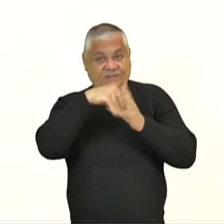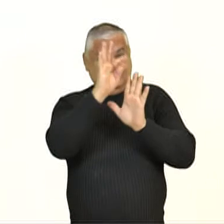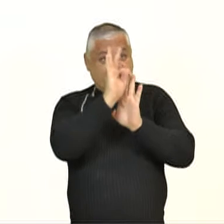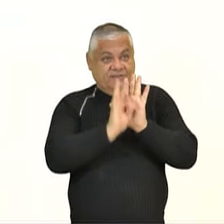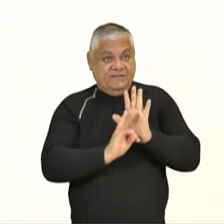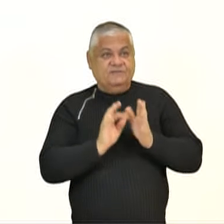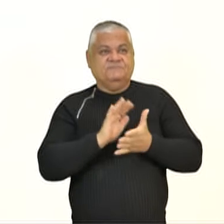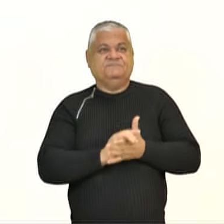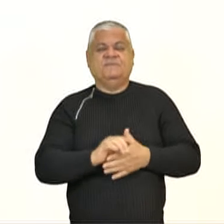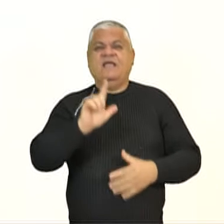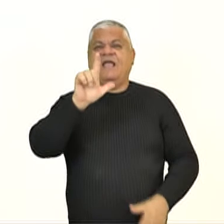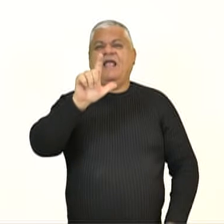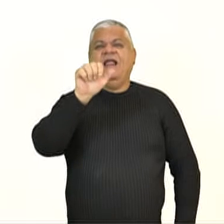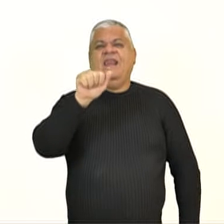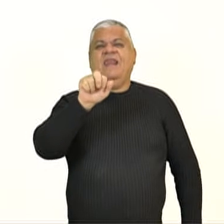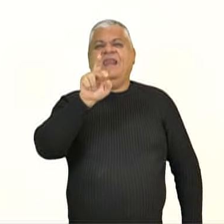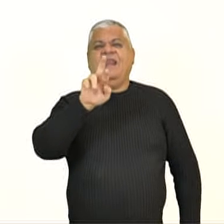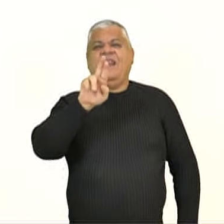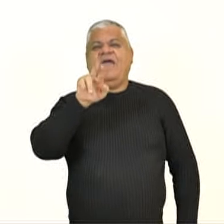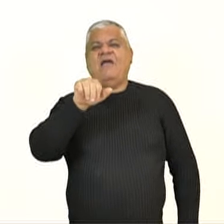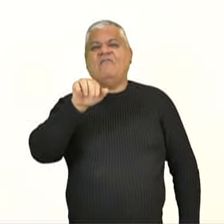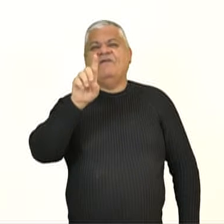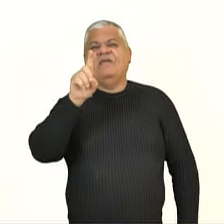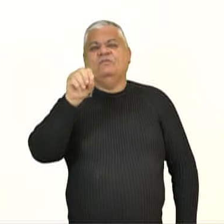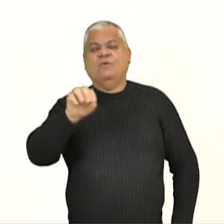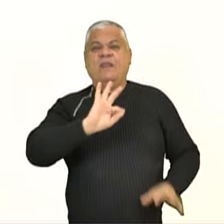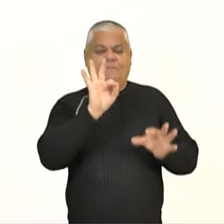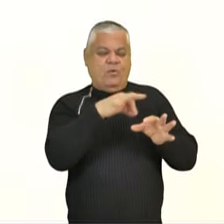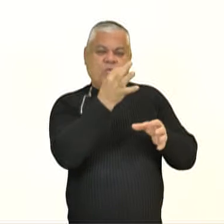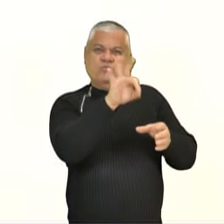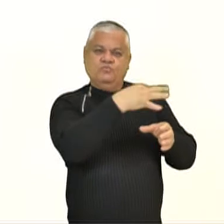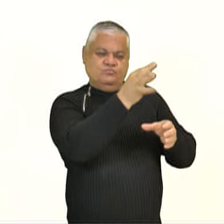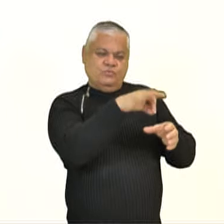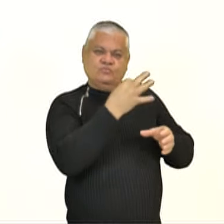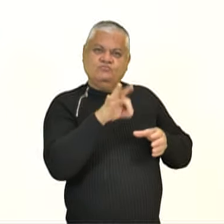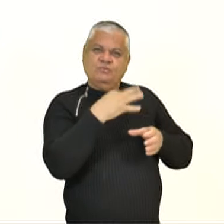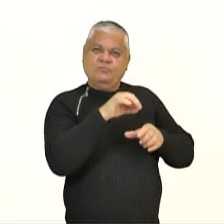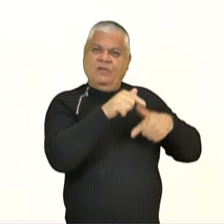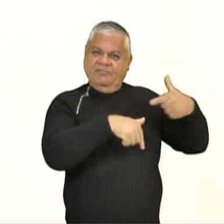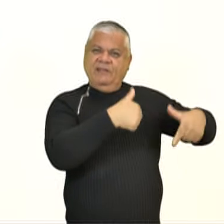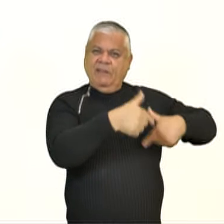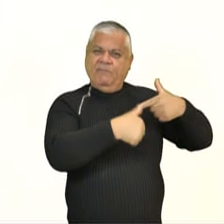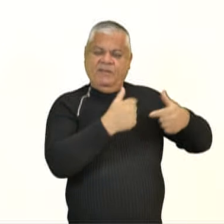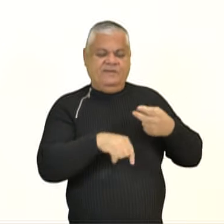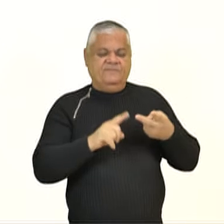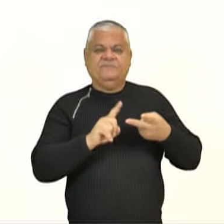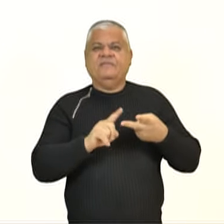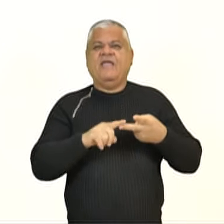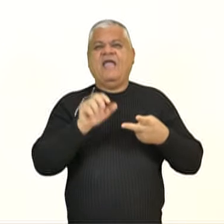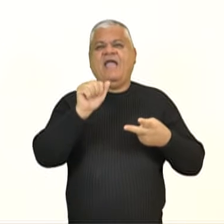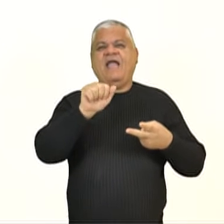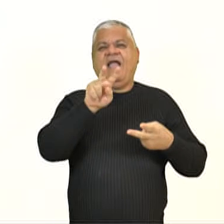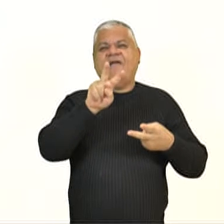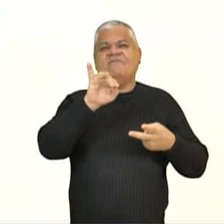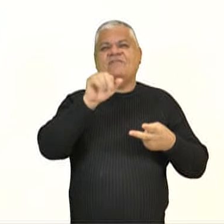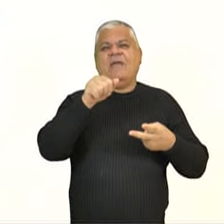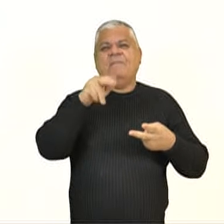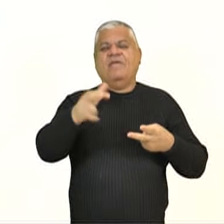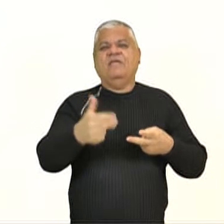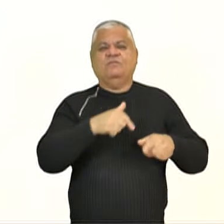texto. Lavrando, bordando. Na época, as mulheres faziam muito isso. Aviamento,